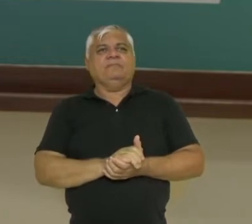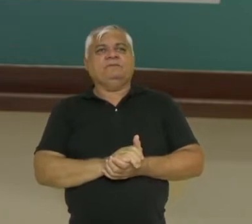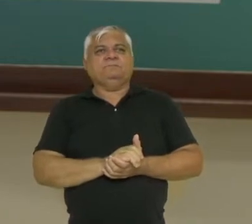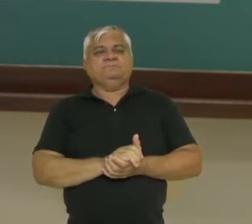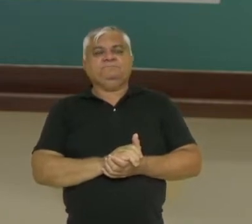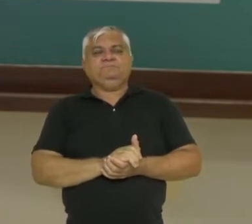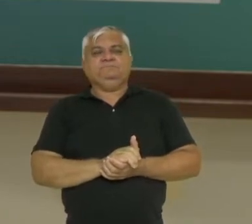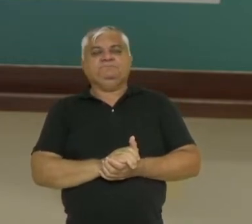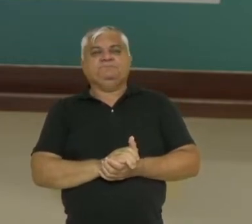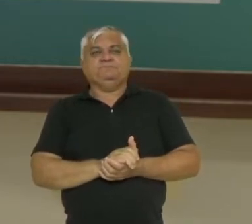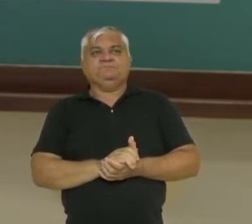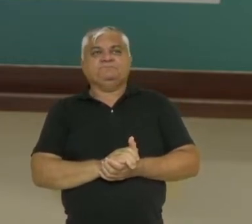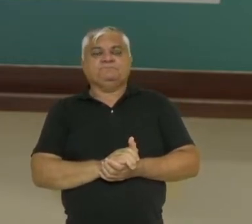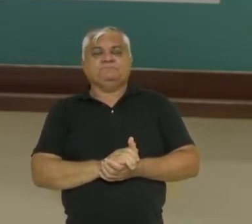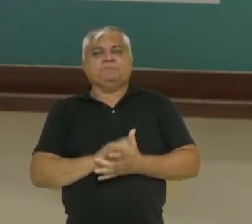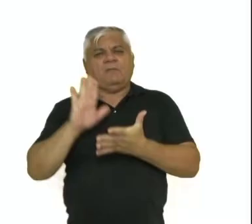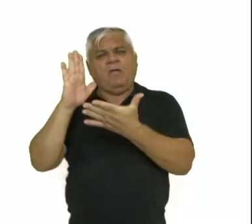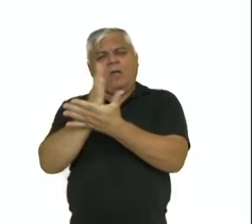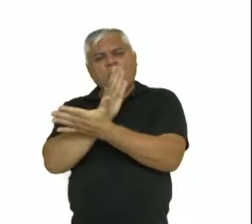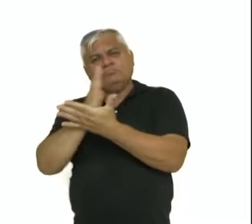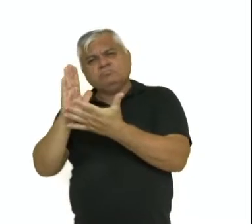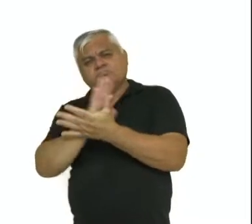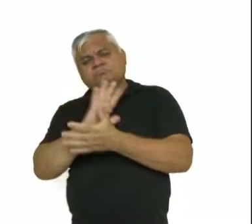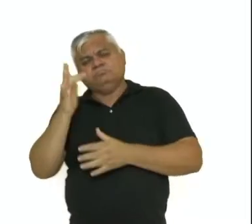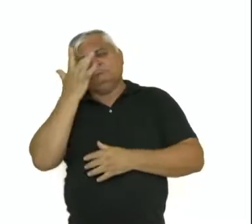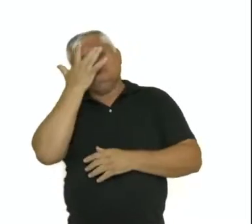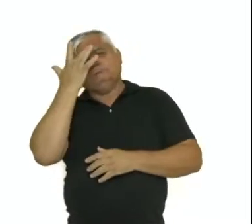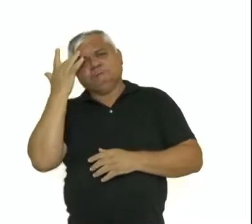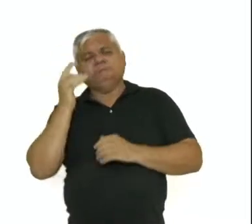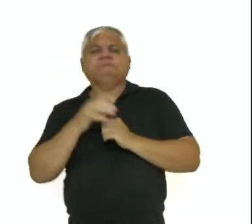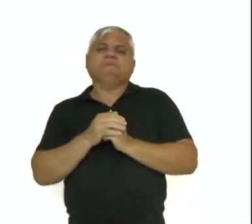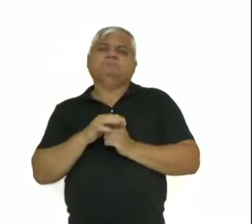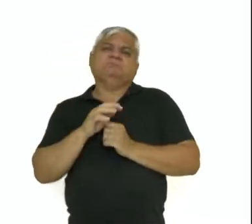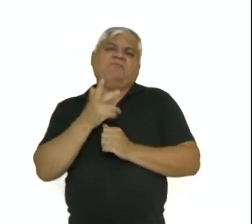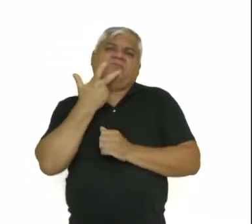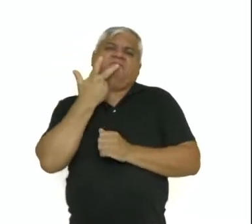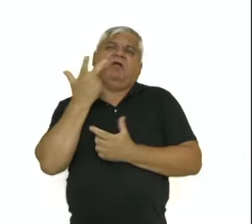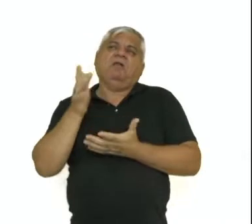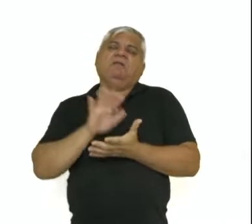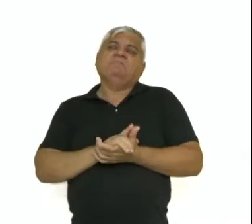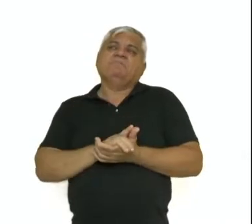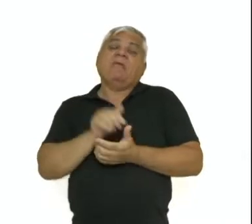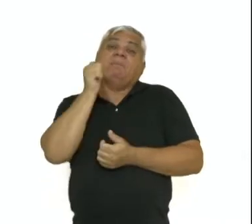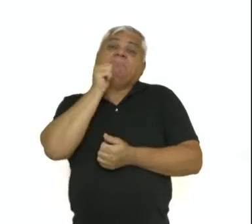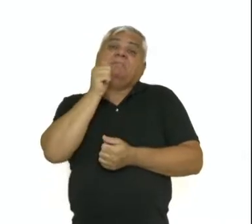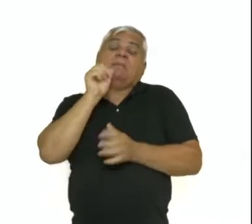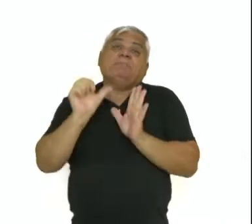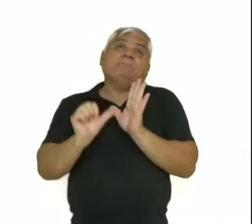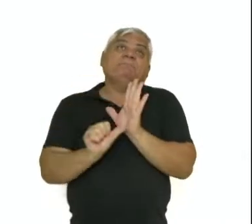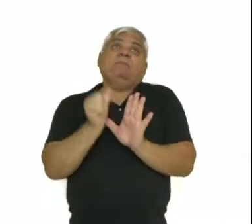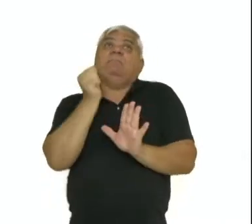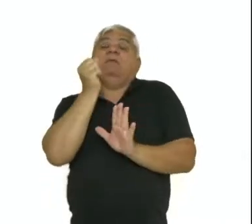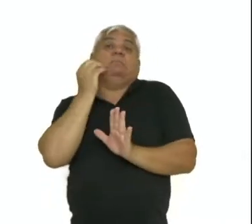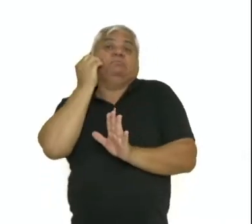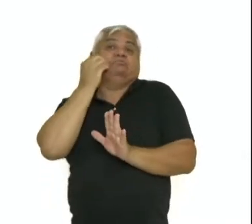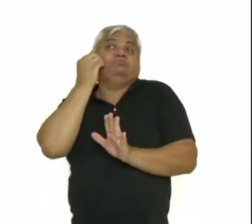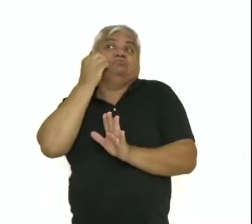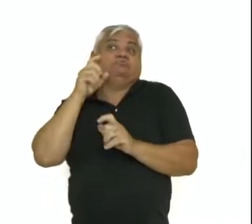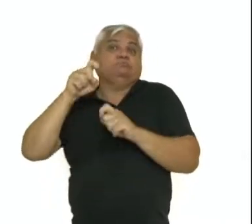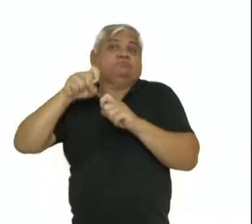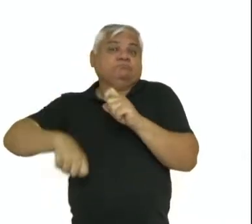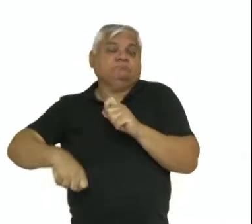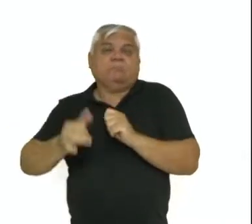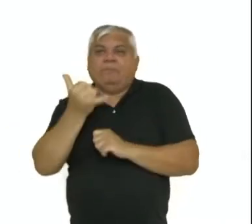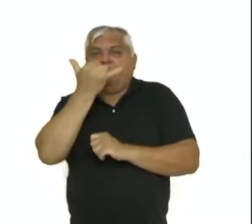Ao contrário do que algumas pessoas pensam, uma garota pode ficar grávida na primeira relação sexual. Pode